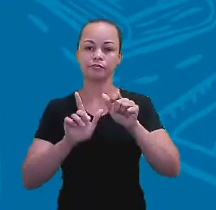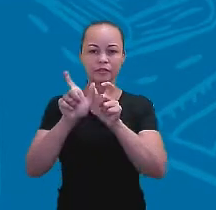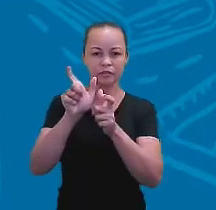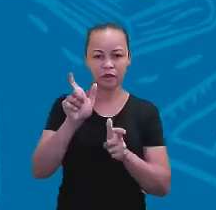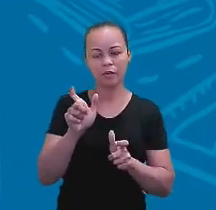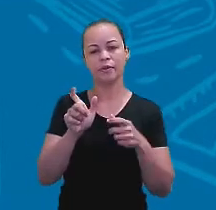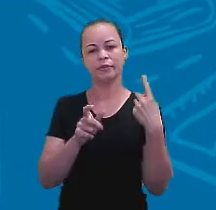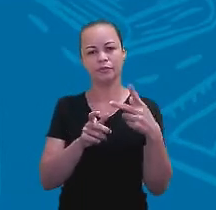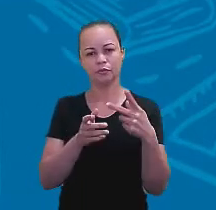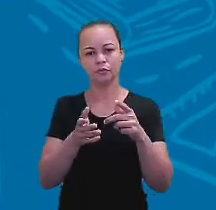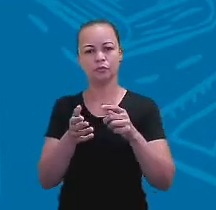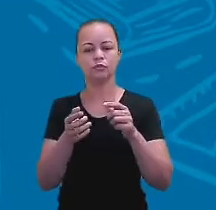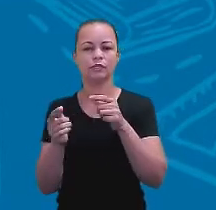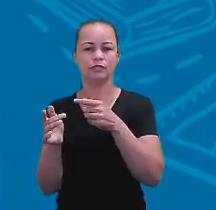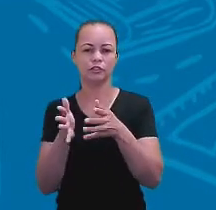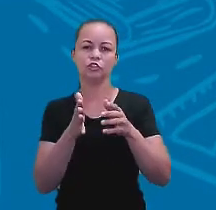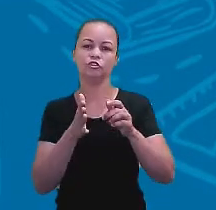textuais.